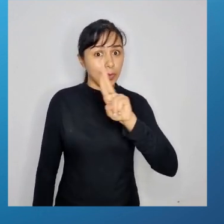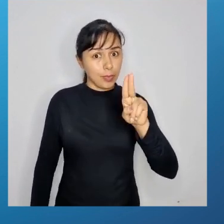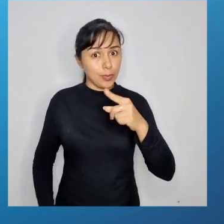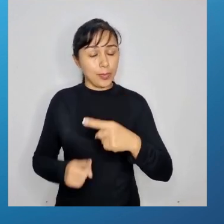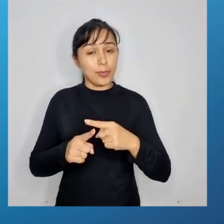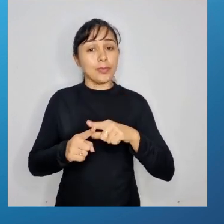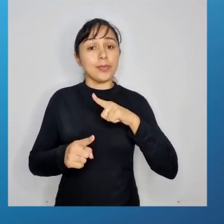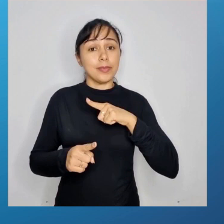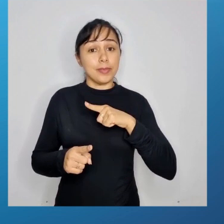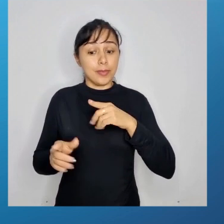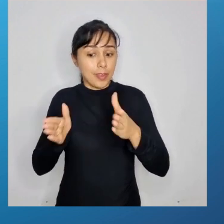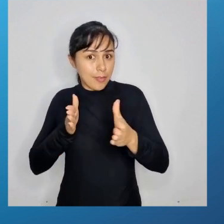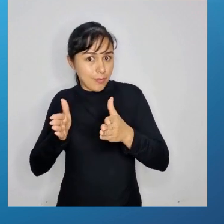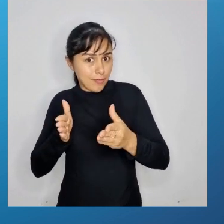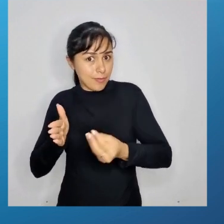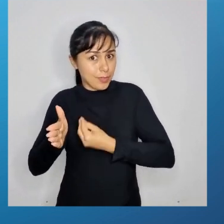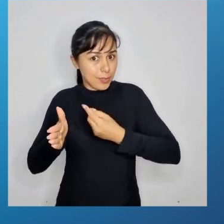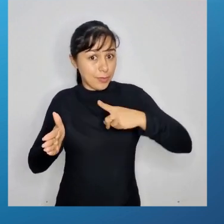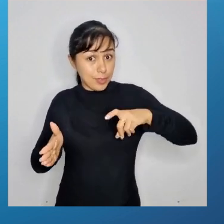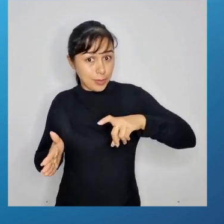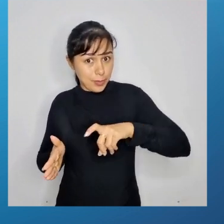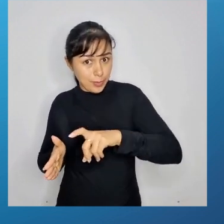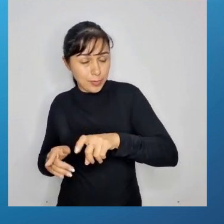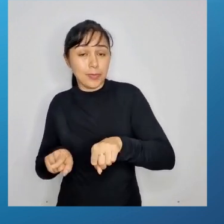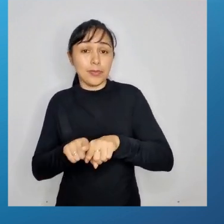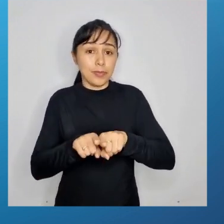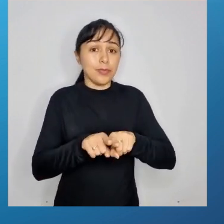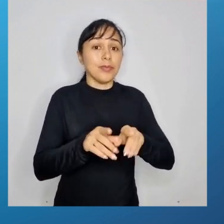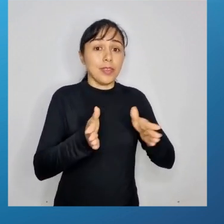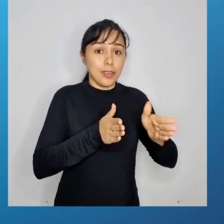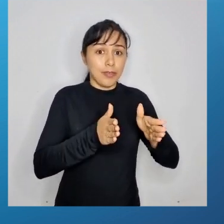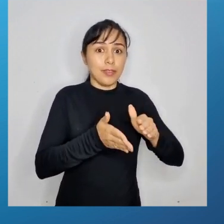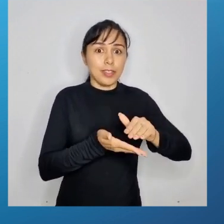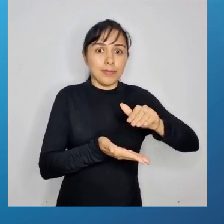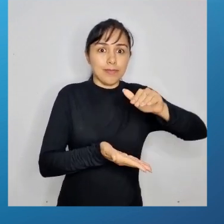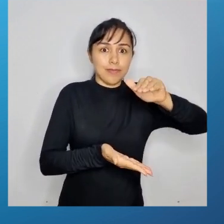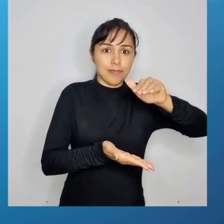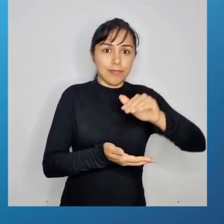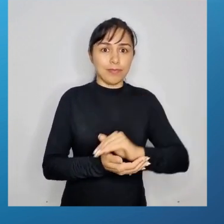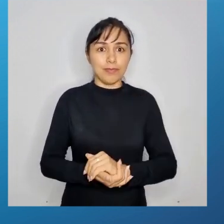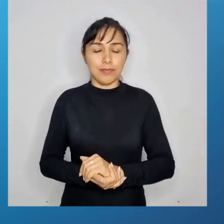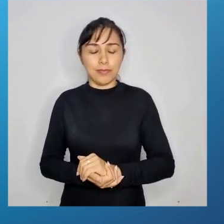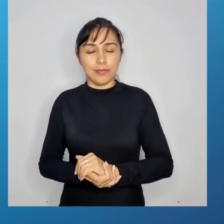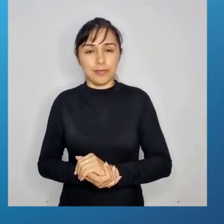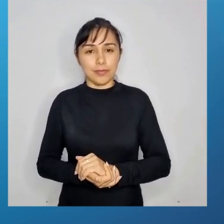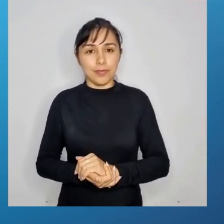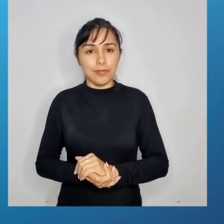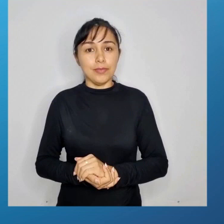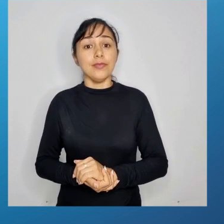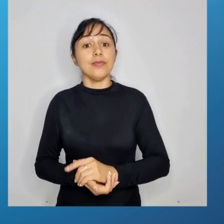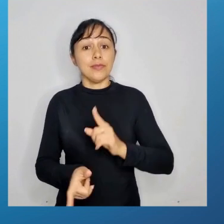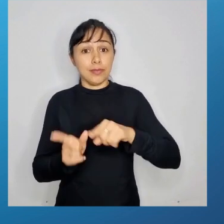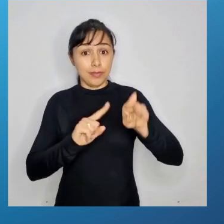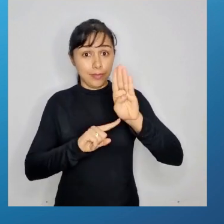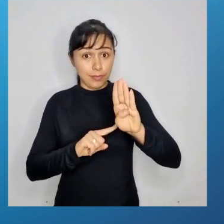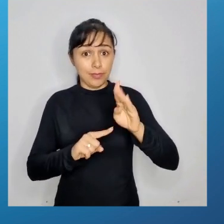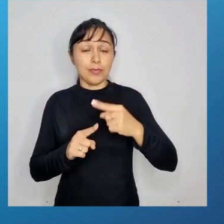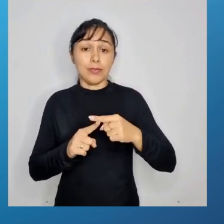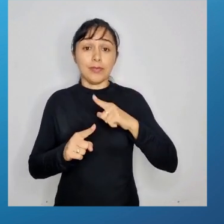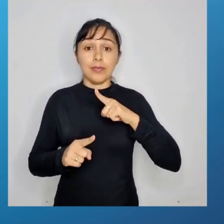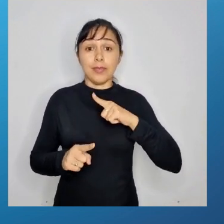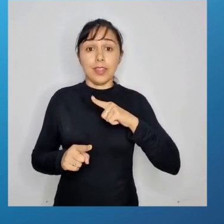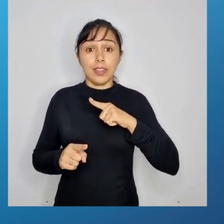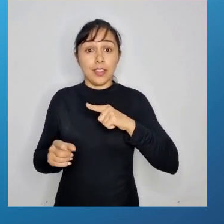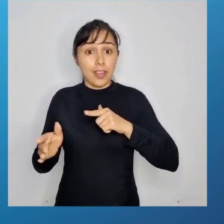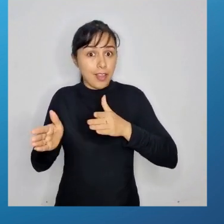uma fase larval e uma fase adulta. B. Os anfíbios apresentam esse nome porque apresentam uma fase larval